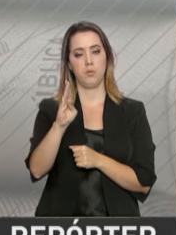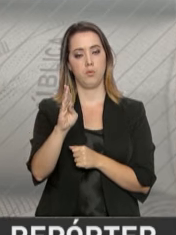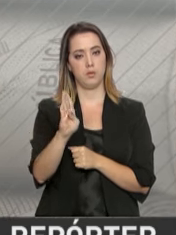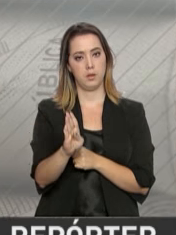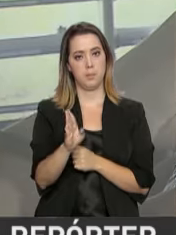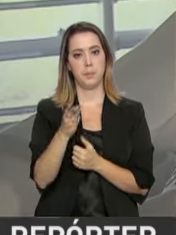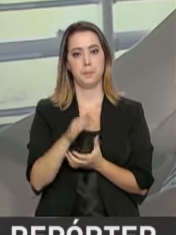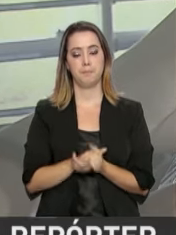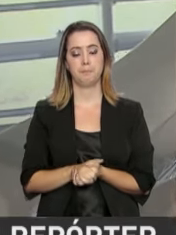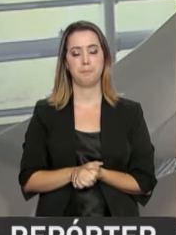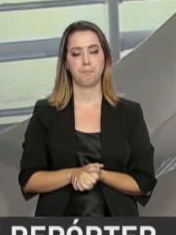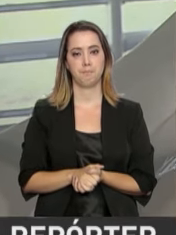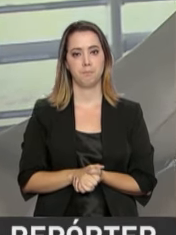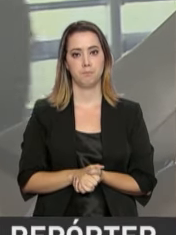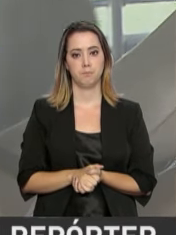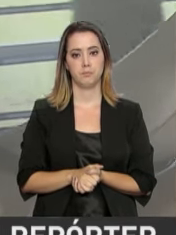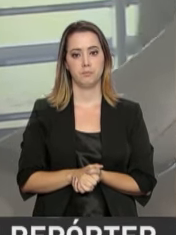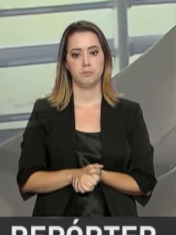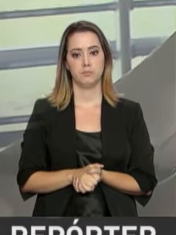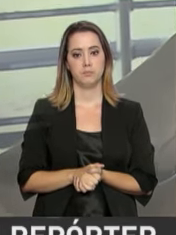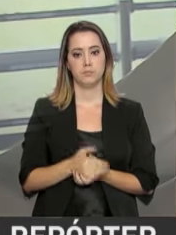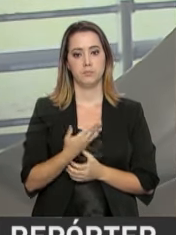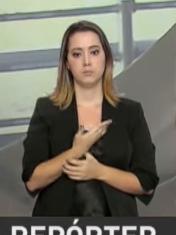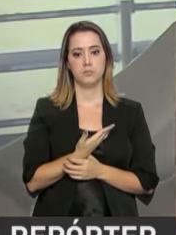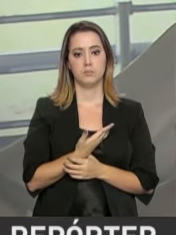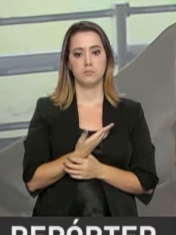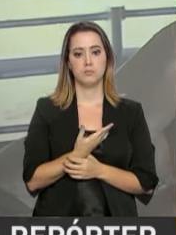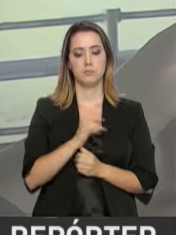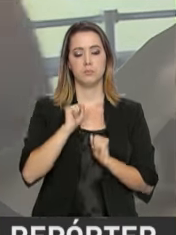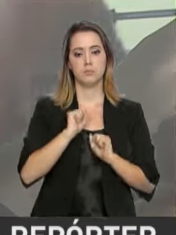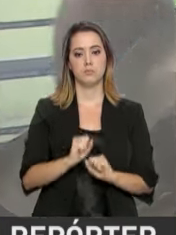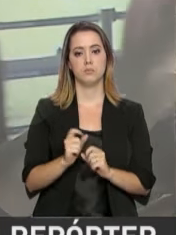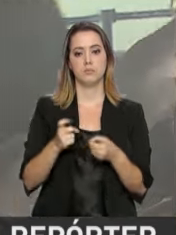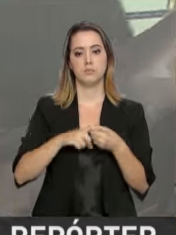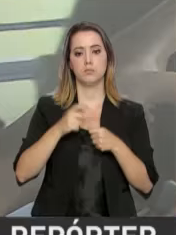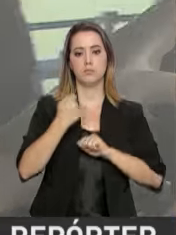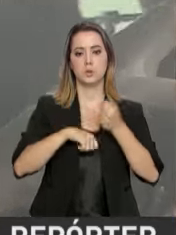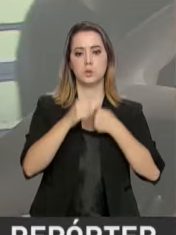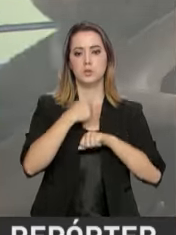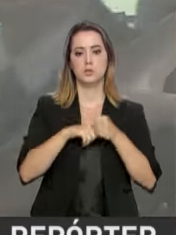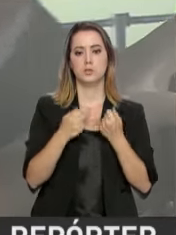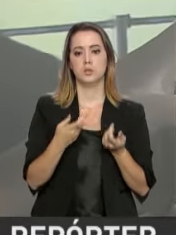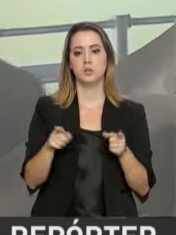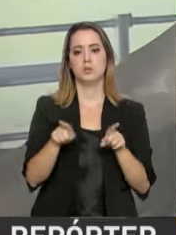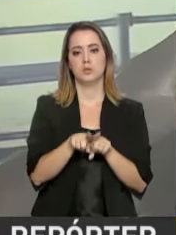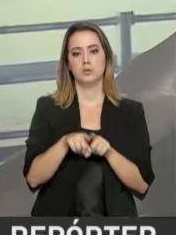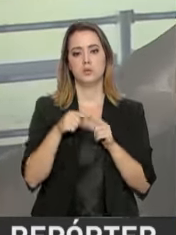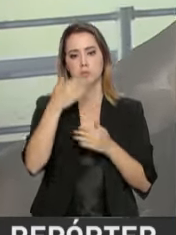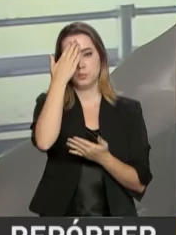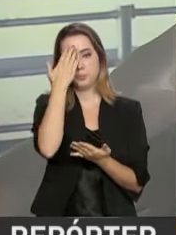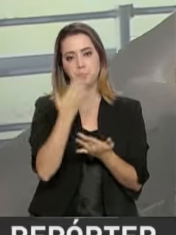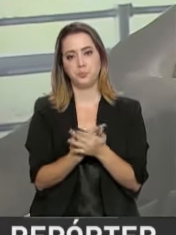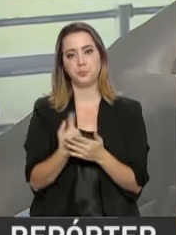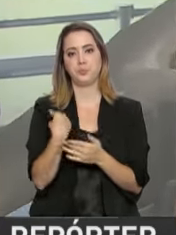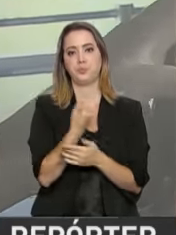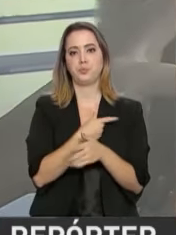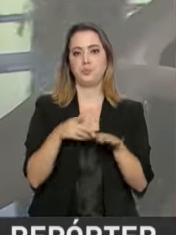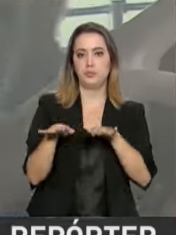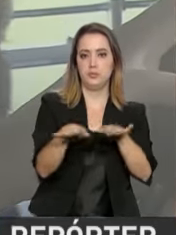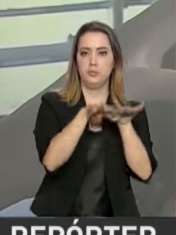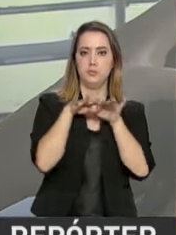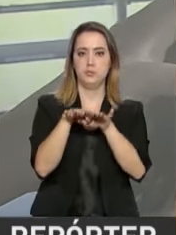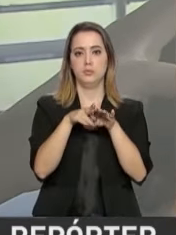o Fundeb. Pode restabelecer a economia e a confiança na economia se porventura a gente tiver estabilidade do ponto de